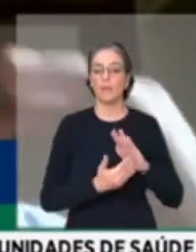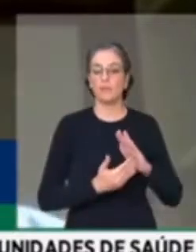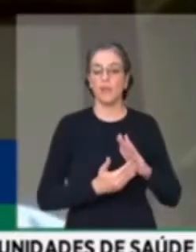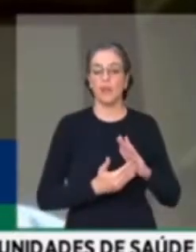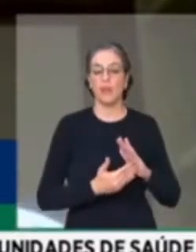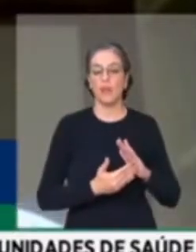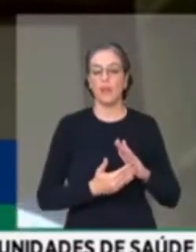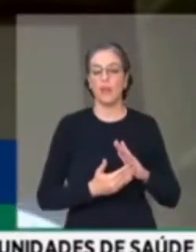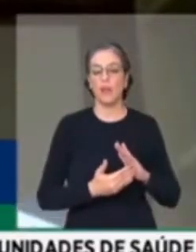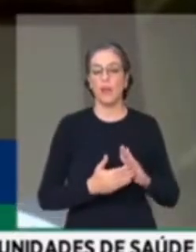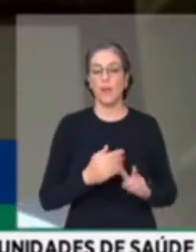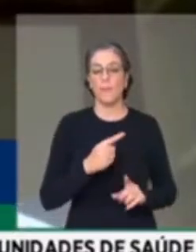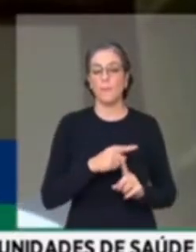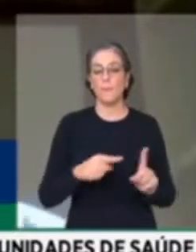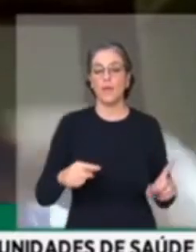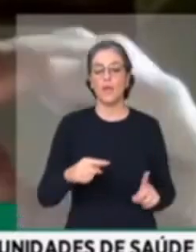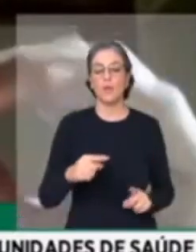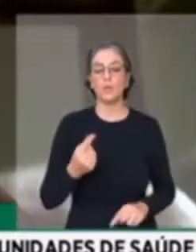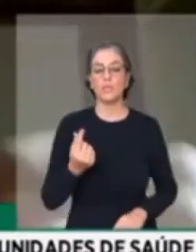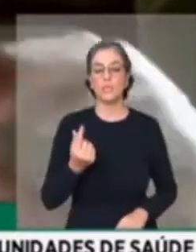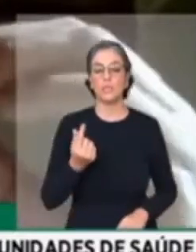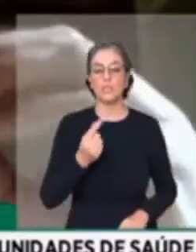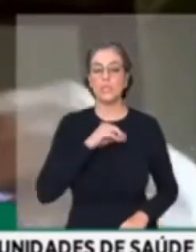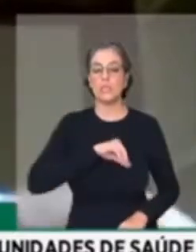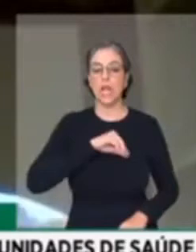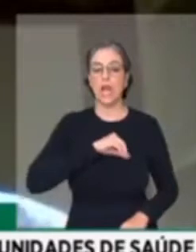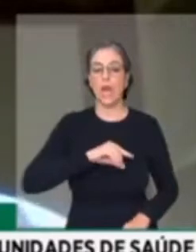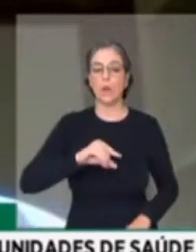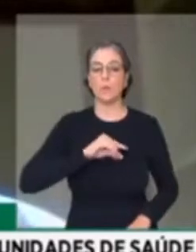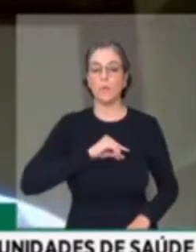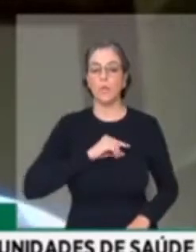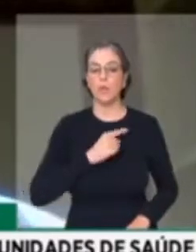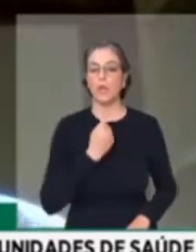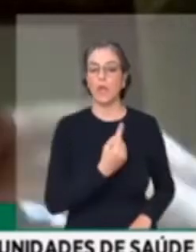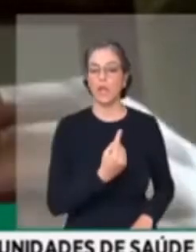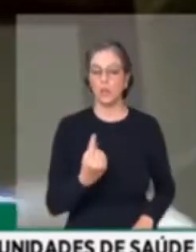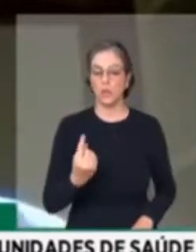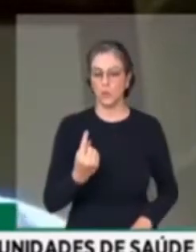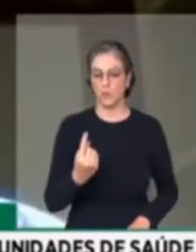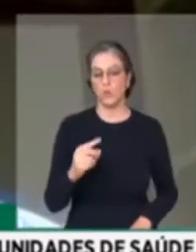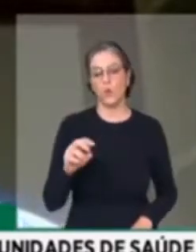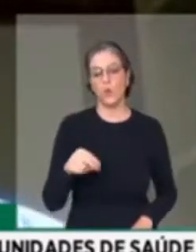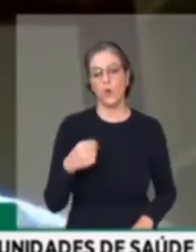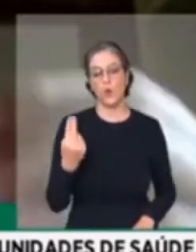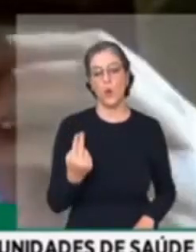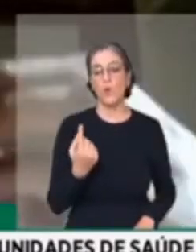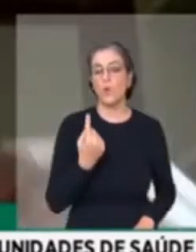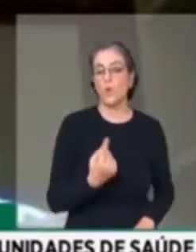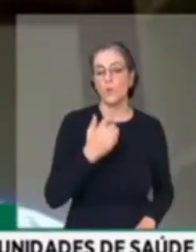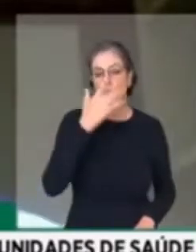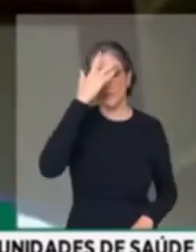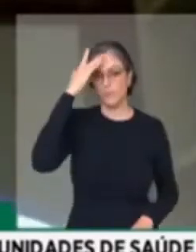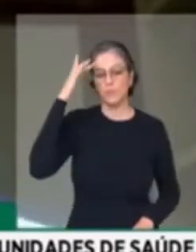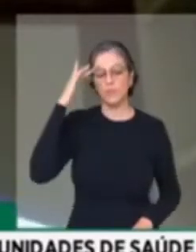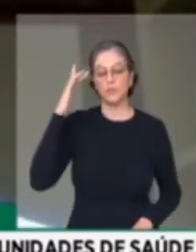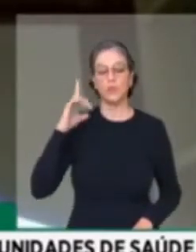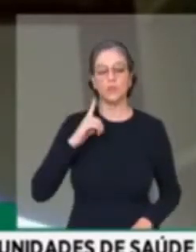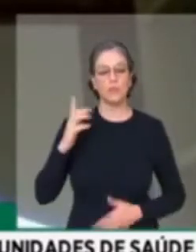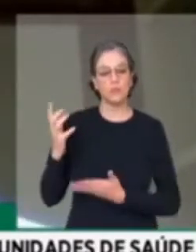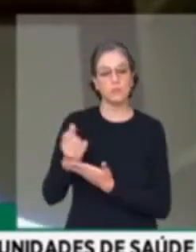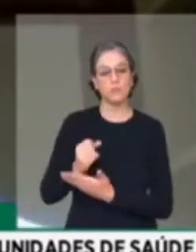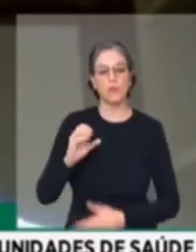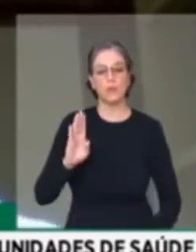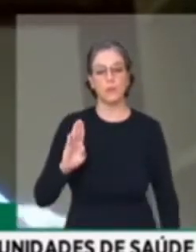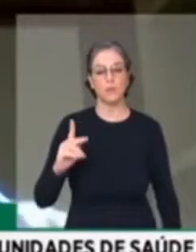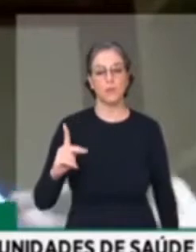menor do que meio salário mínimo, ou que algum dos seus membros seja beneficiário do benefício de